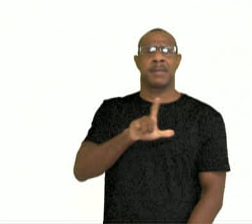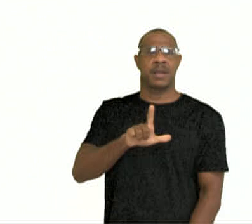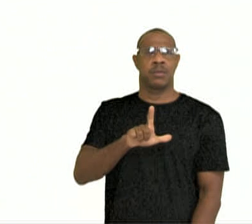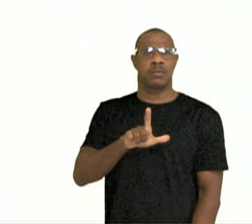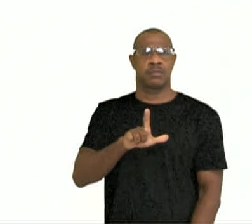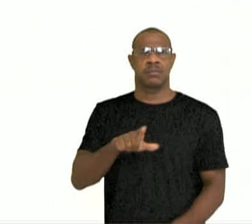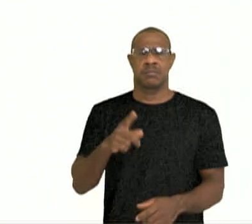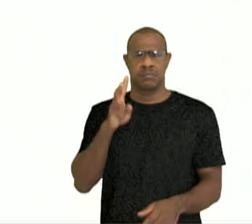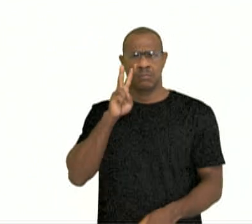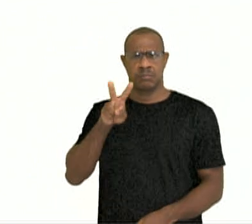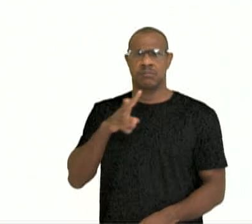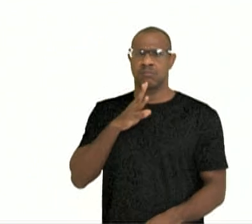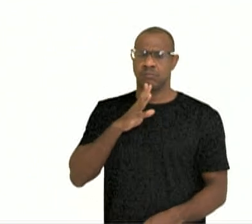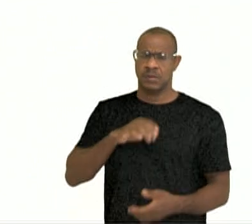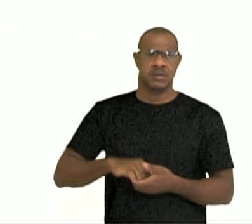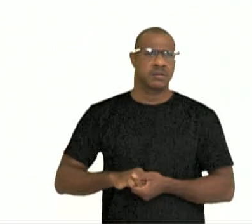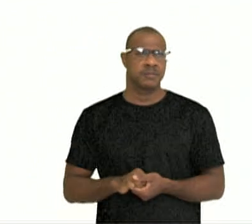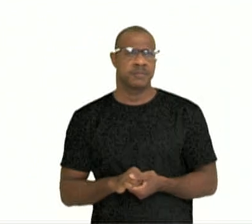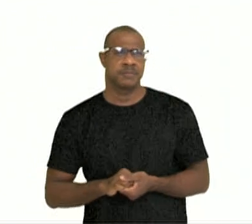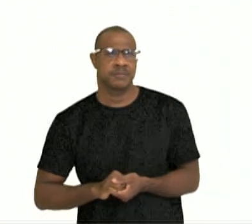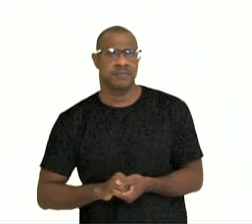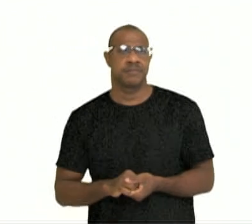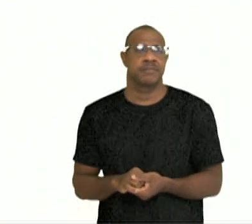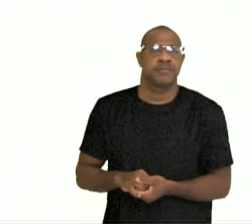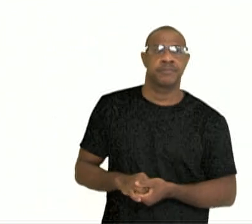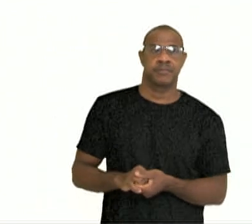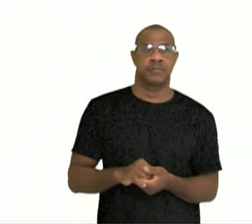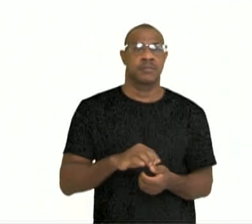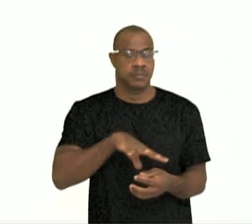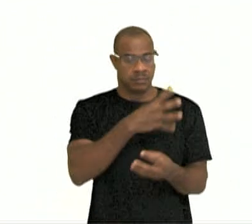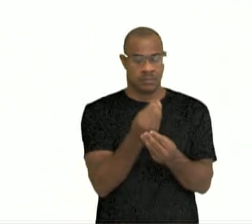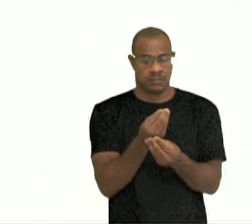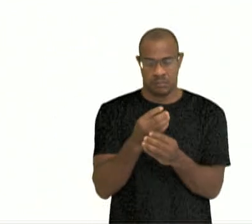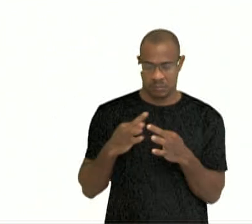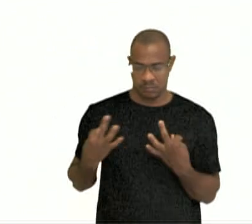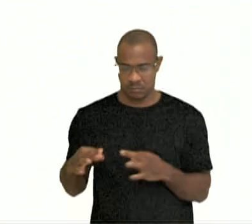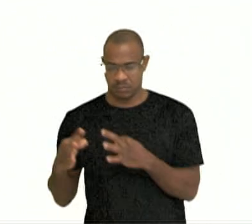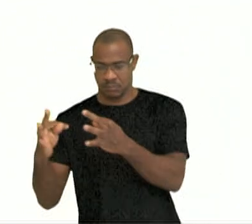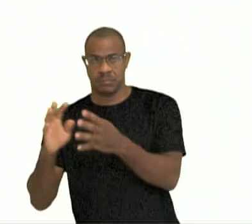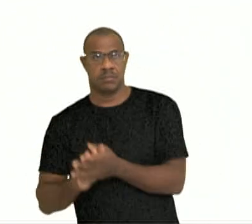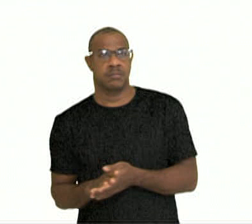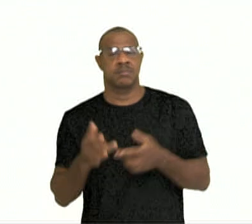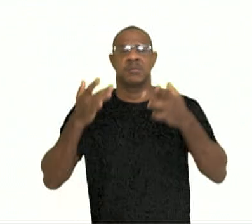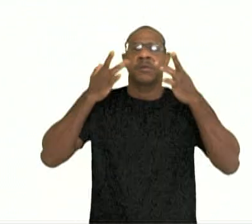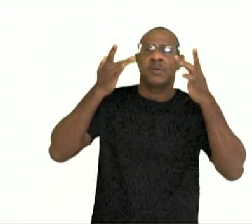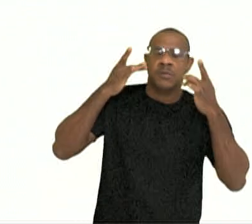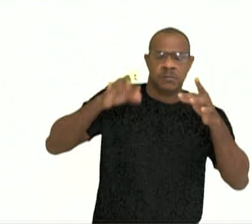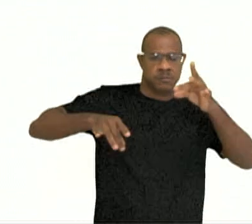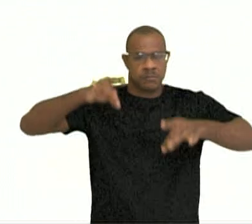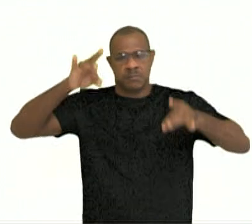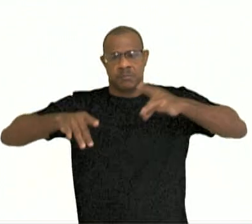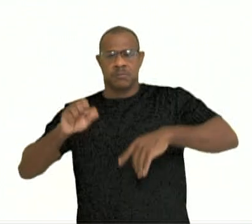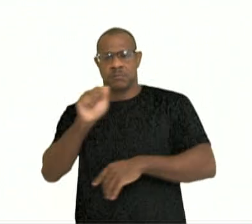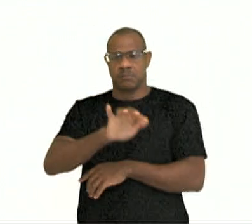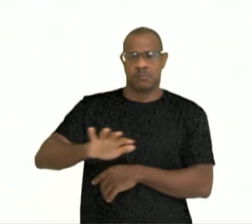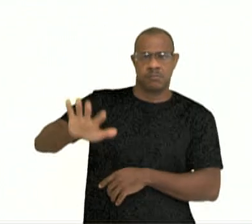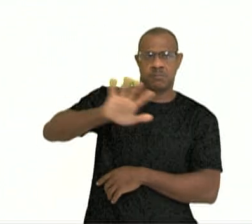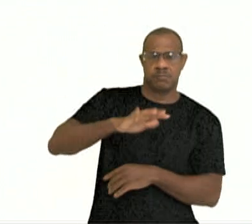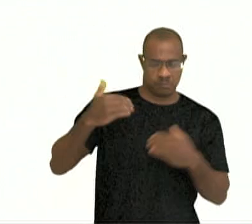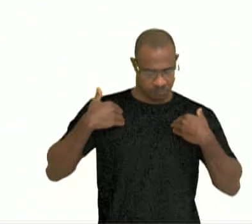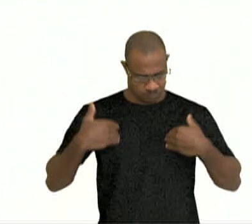musical? Pois é, arte e tecnologia, teatro, imagem, palavra,